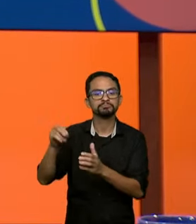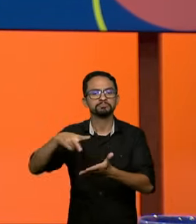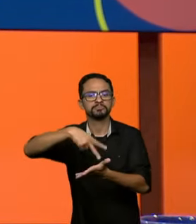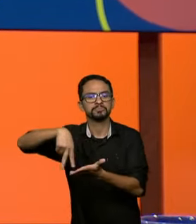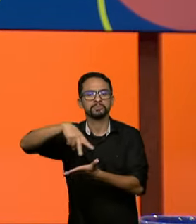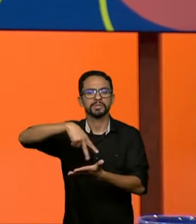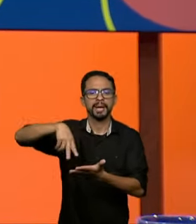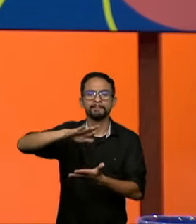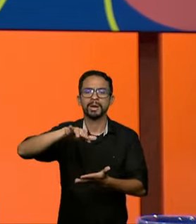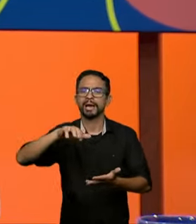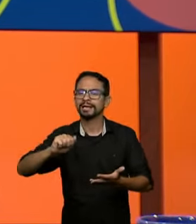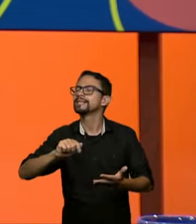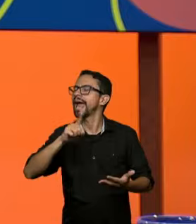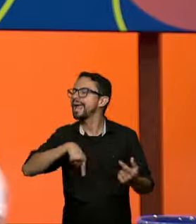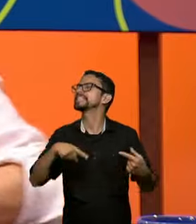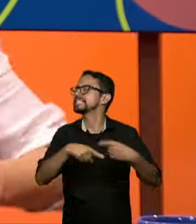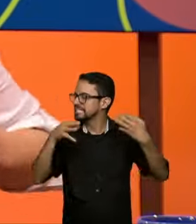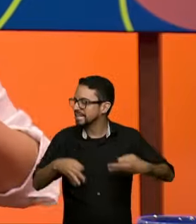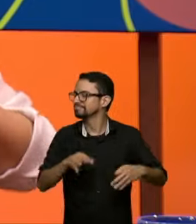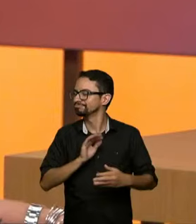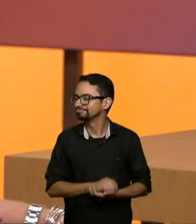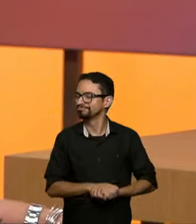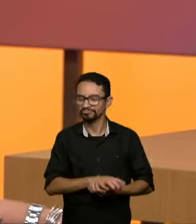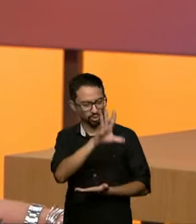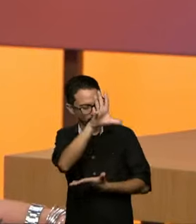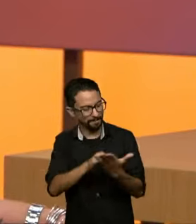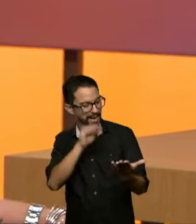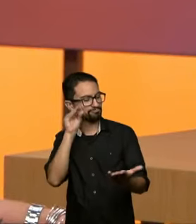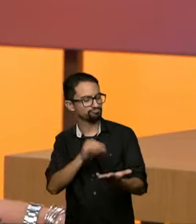danças polacas. Eu falei, é esse mesmo. Aí liguei.